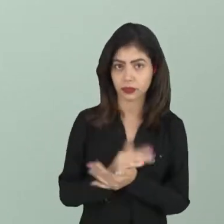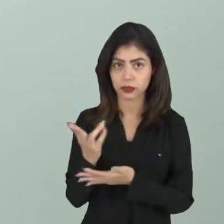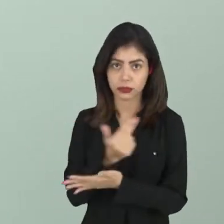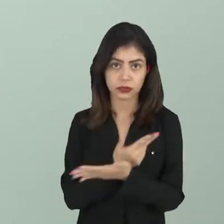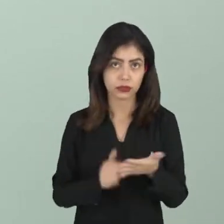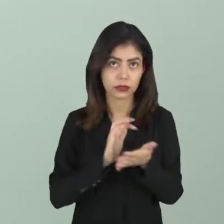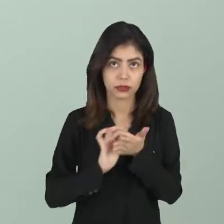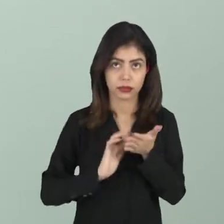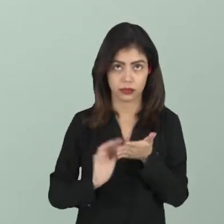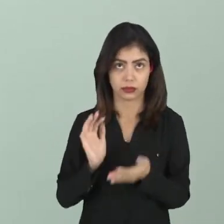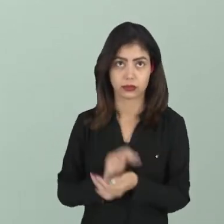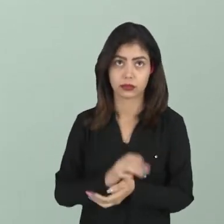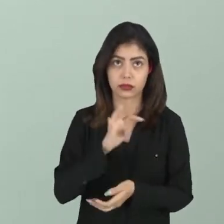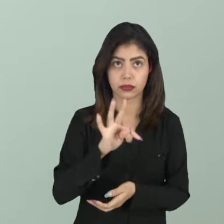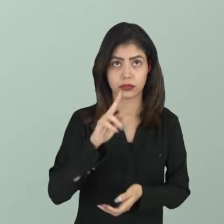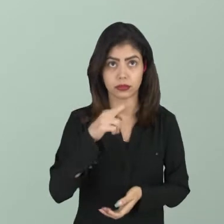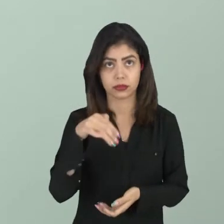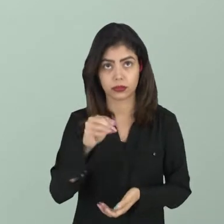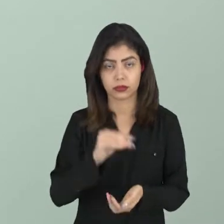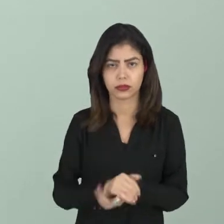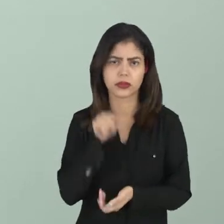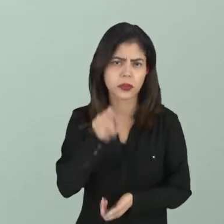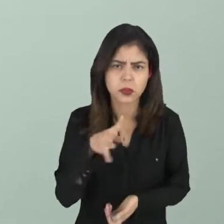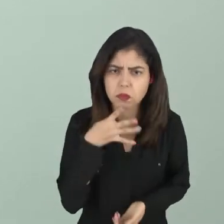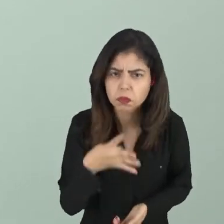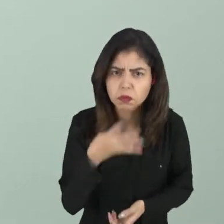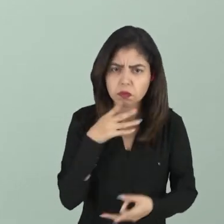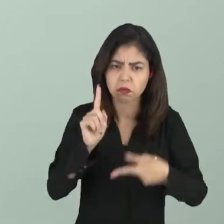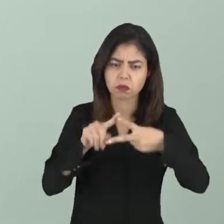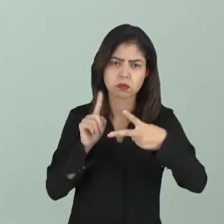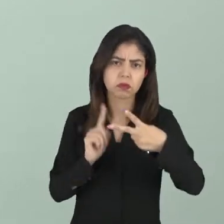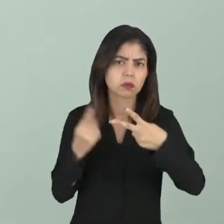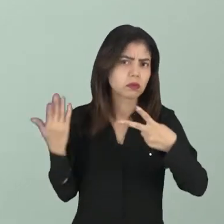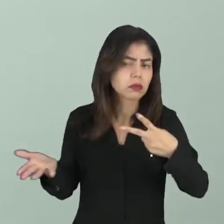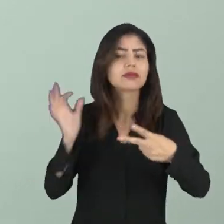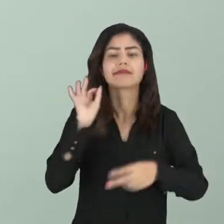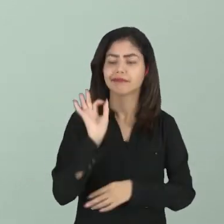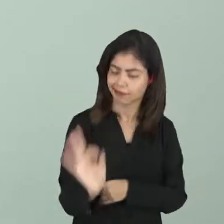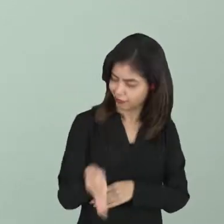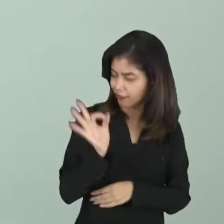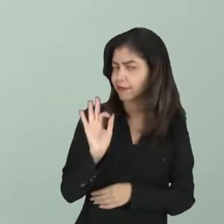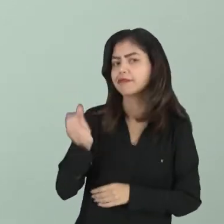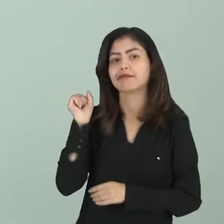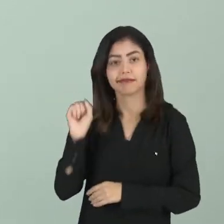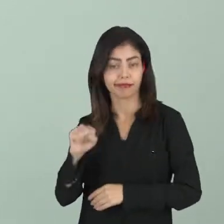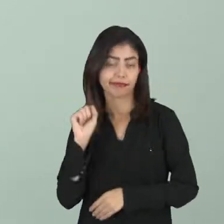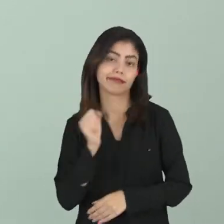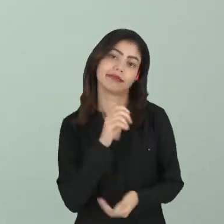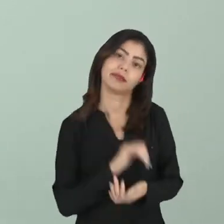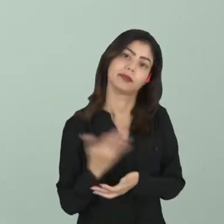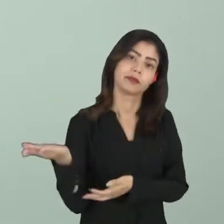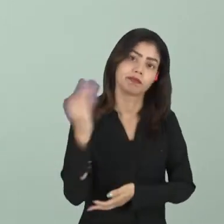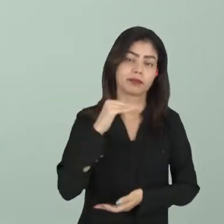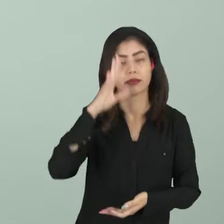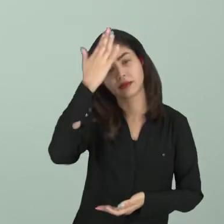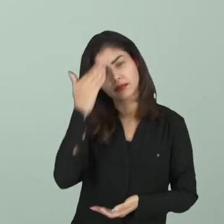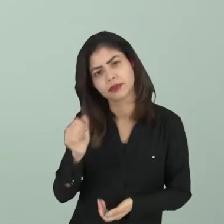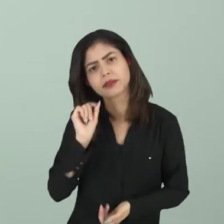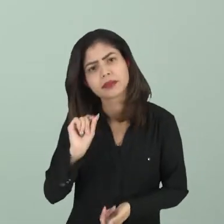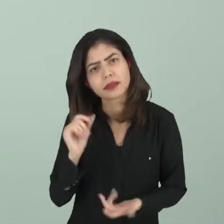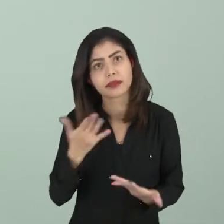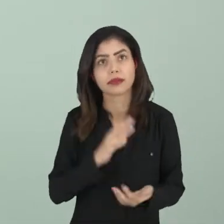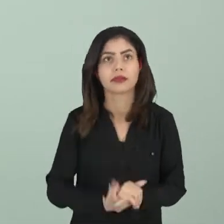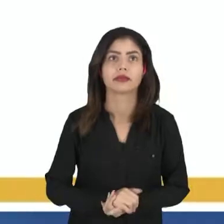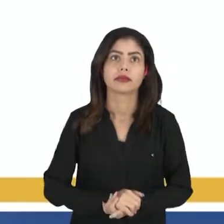arte digital e stop motion. Já ouviram falar sobre isso com certeza absoluta. Mas vamos saber então o que é